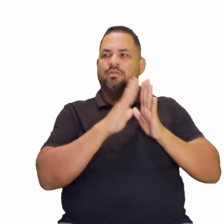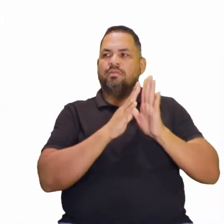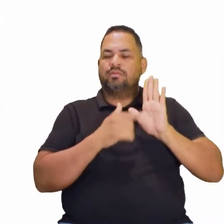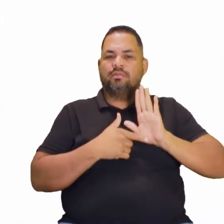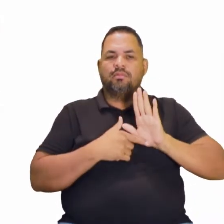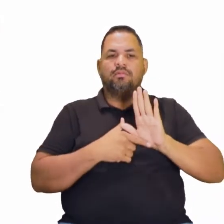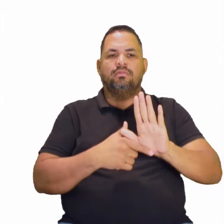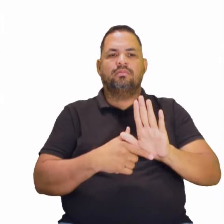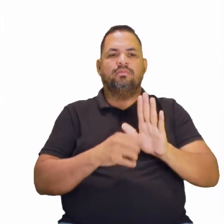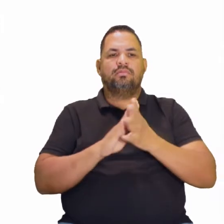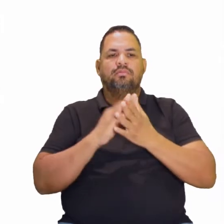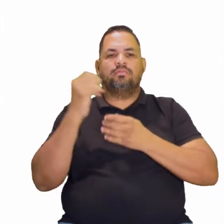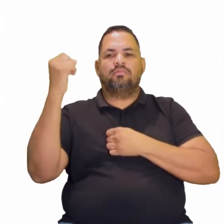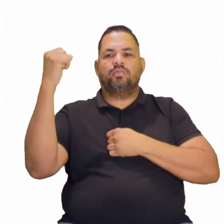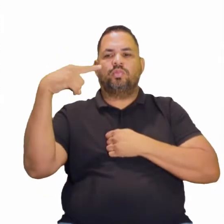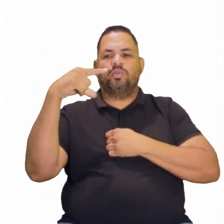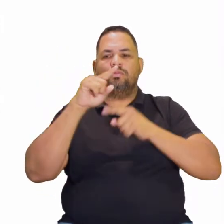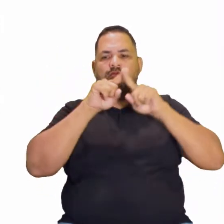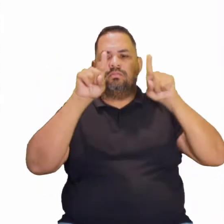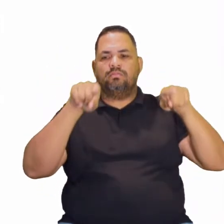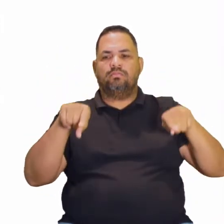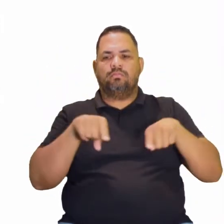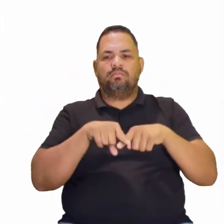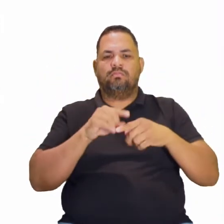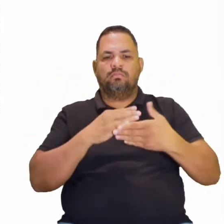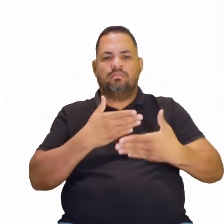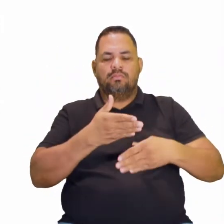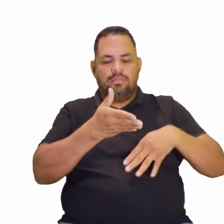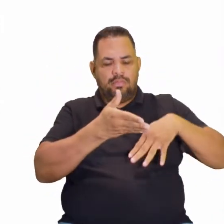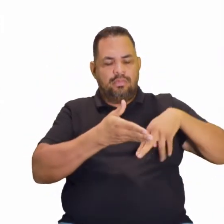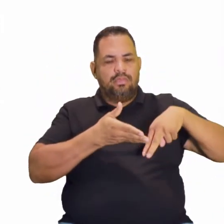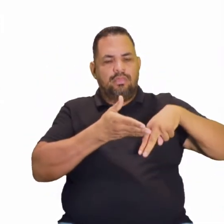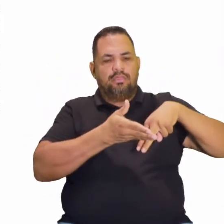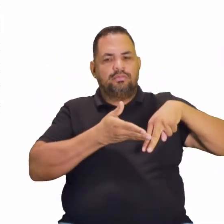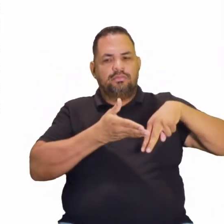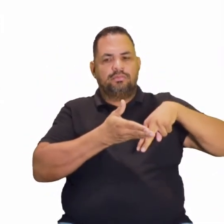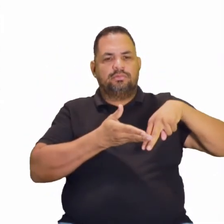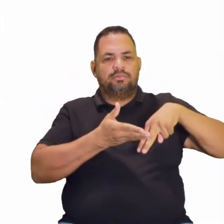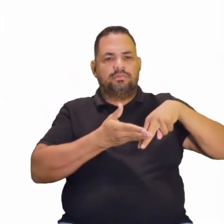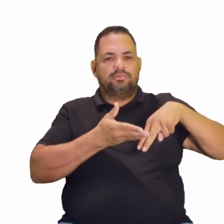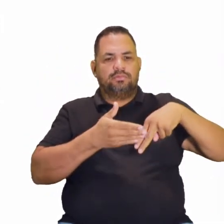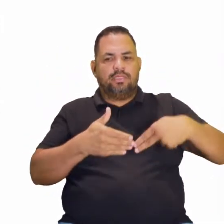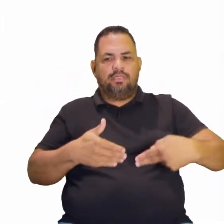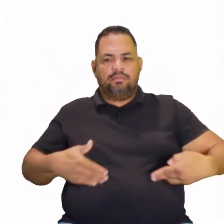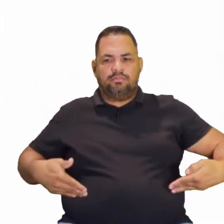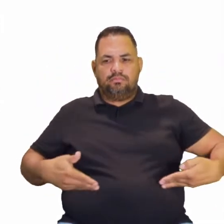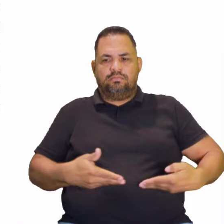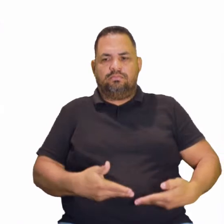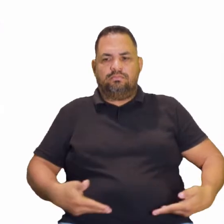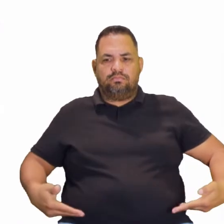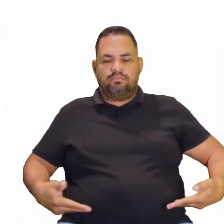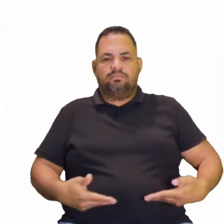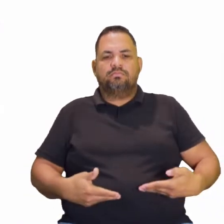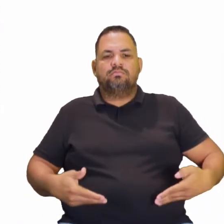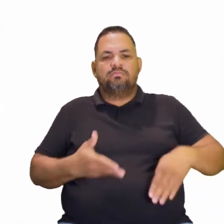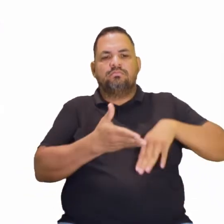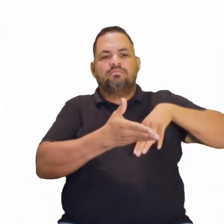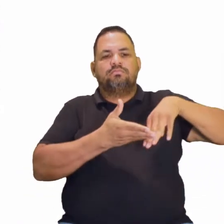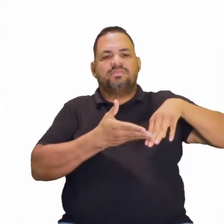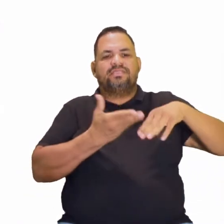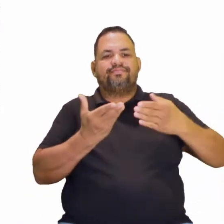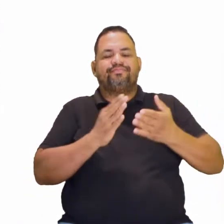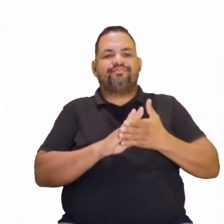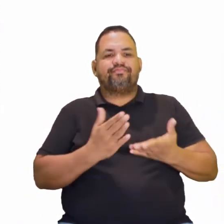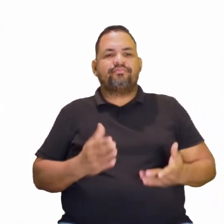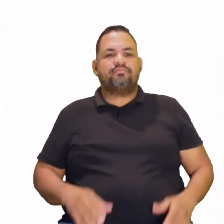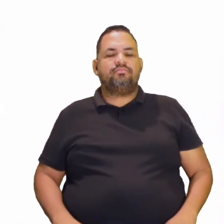para a luminosidade da tela. A saia é roxa, porém aqui não aparece, viu, estudante? Porque a imagem, quando a gente copia e traz